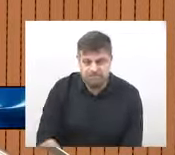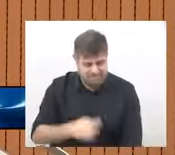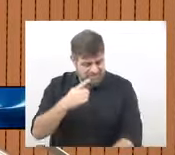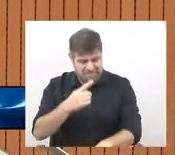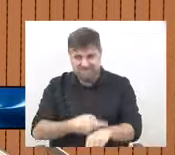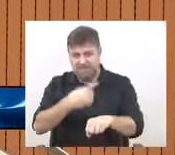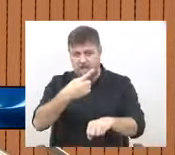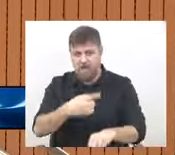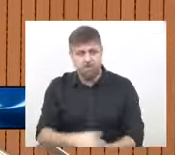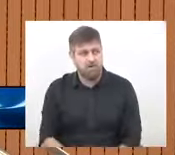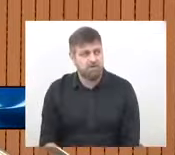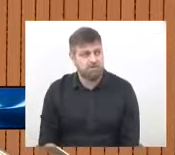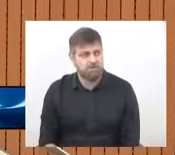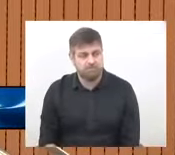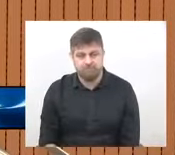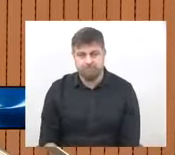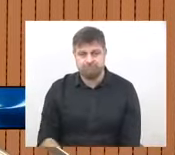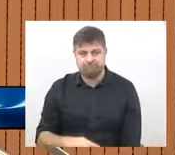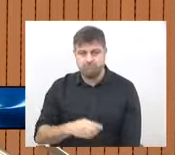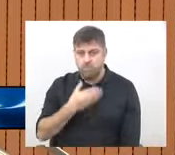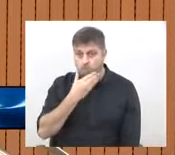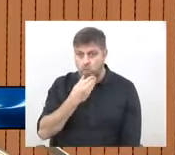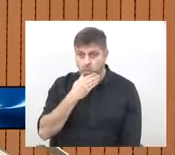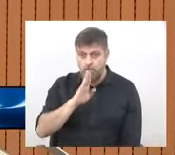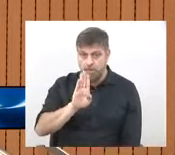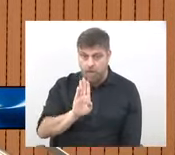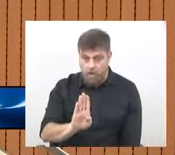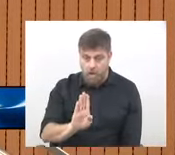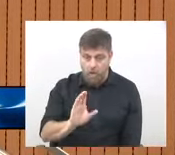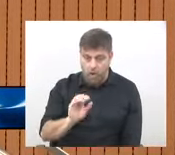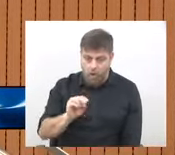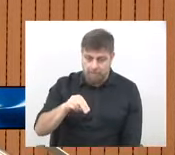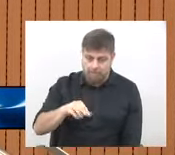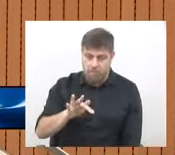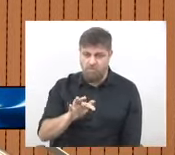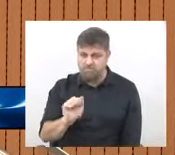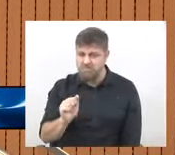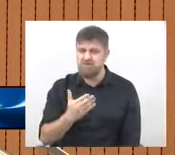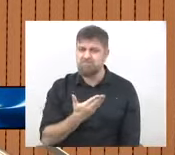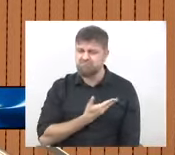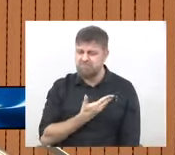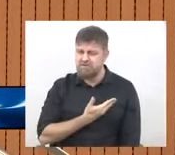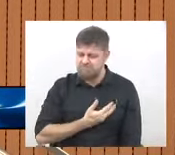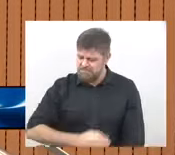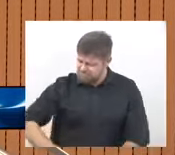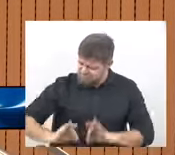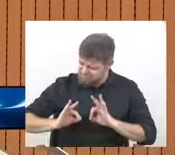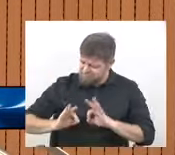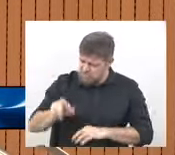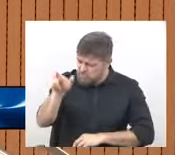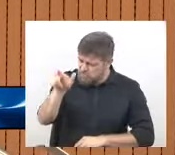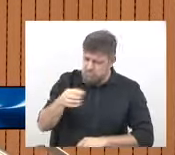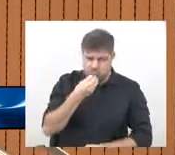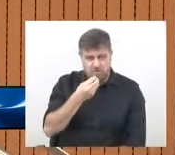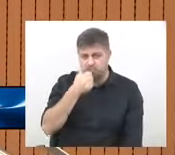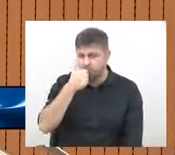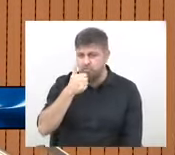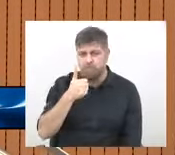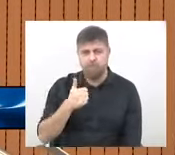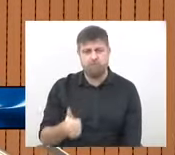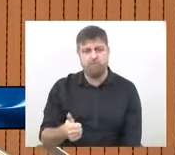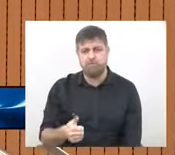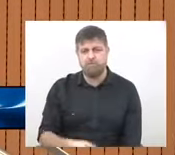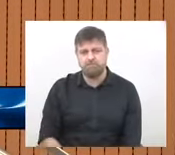mesmo falou: poxa, Bonfá, grande amigo, grande companheiro, um cidadão de bem, um cidadão que sempre fez por